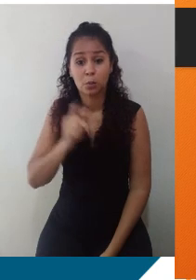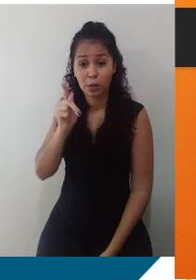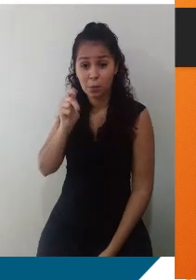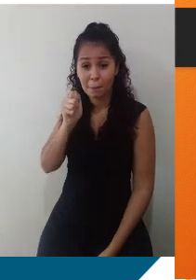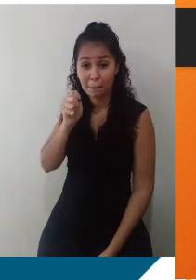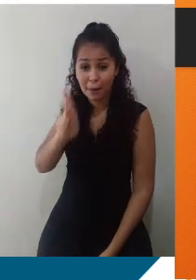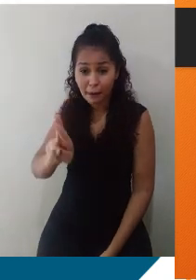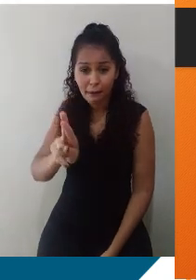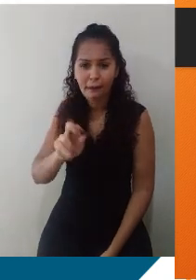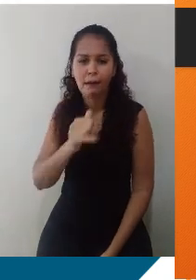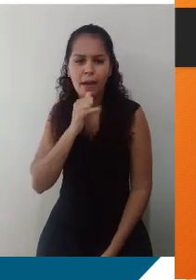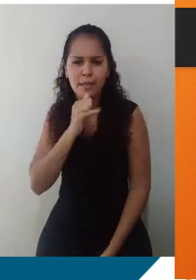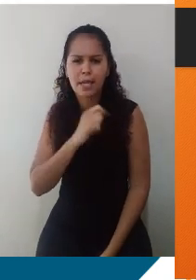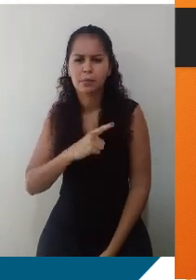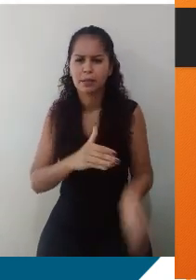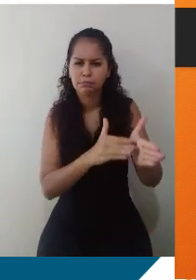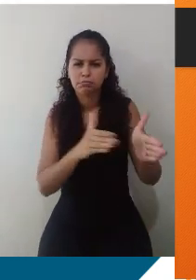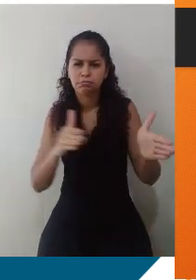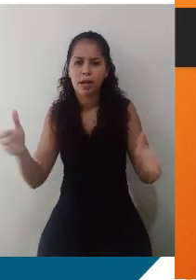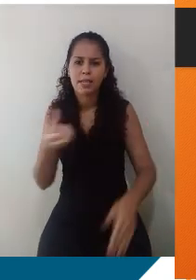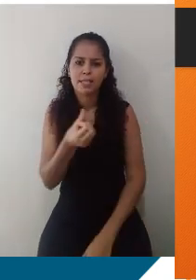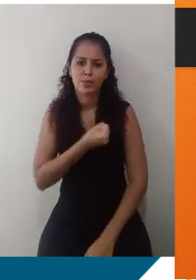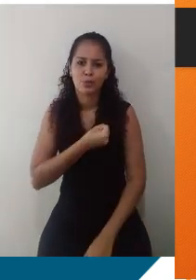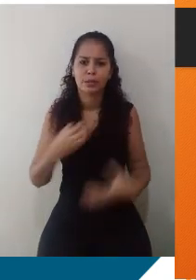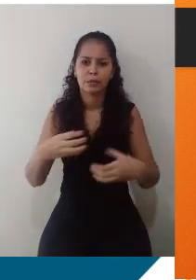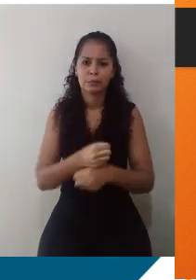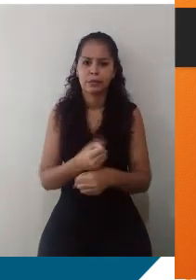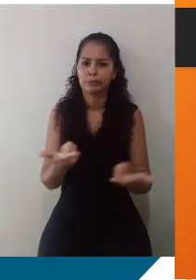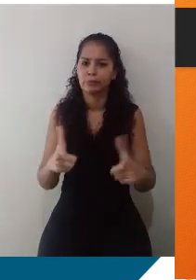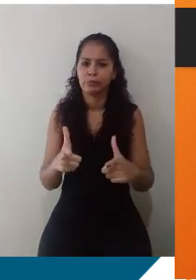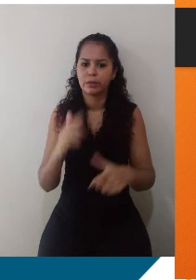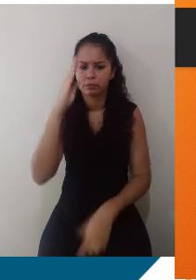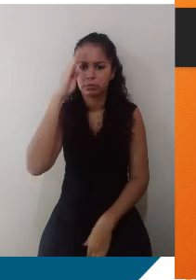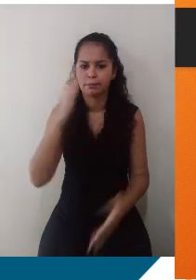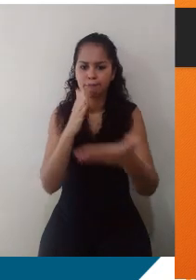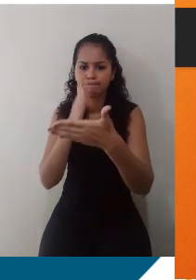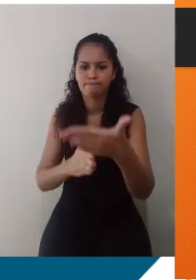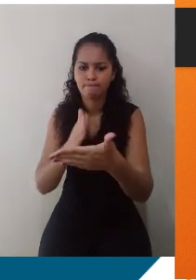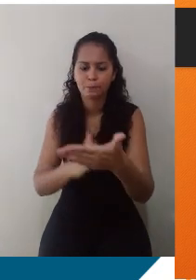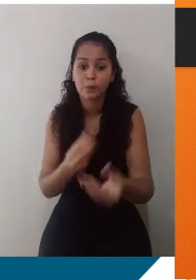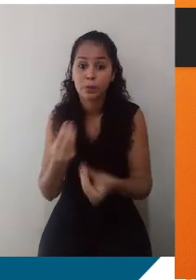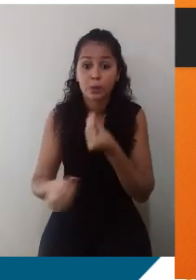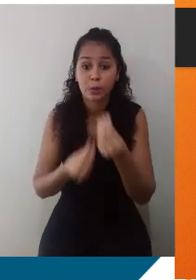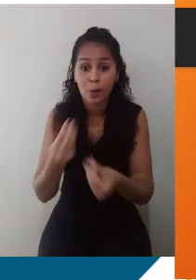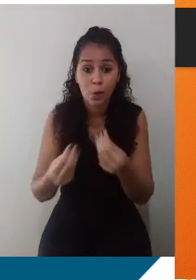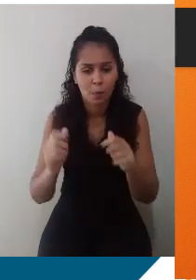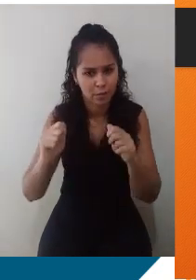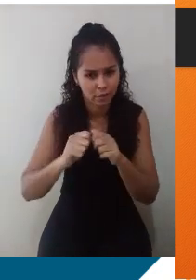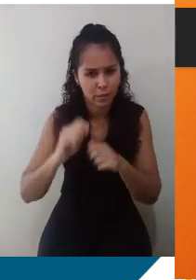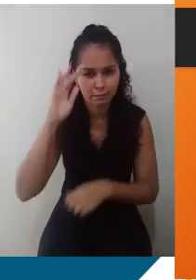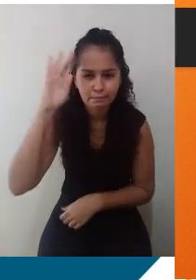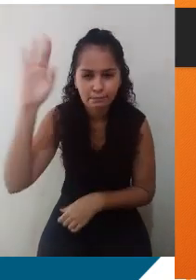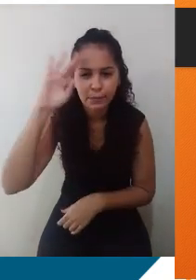No exemplo, você vê 6 números sendo somados e, de fato, não há um termo central. Em situações como essa, o que a gente faz